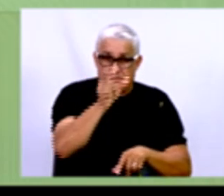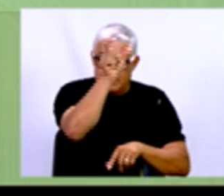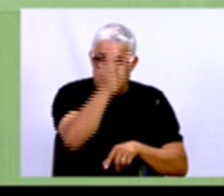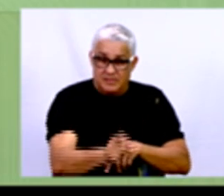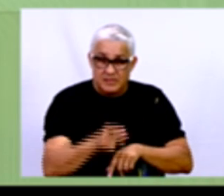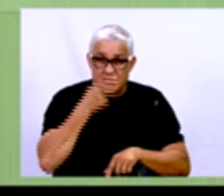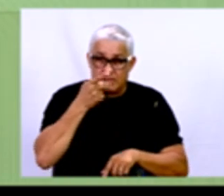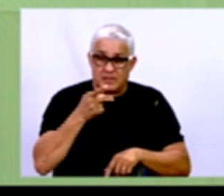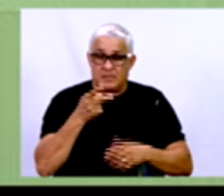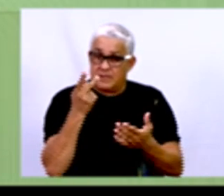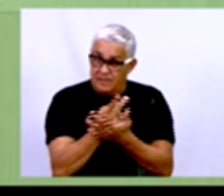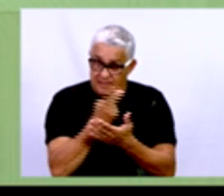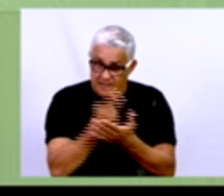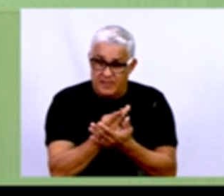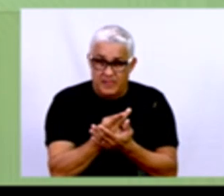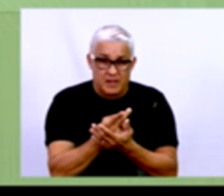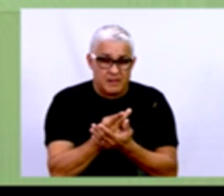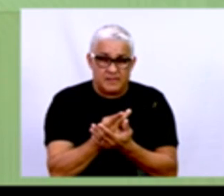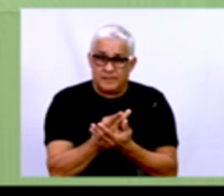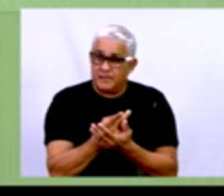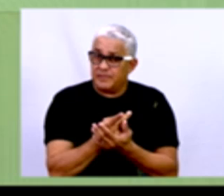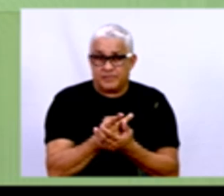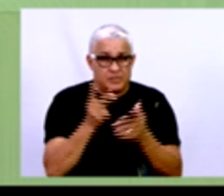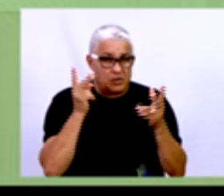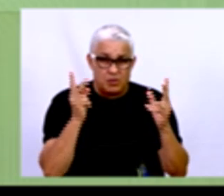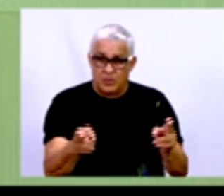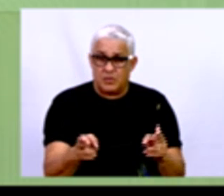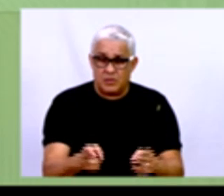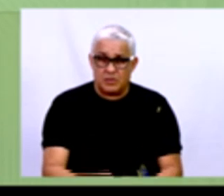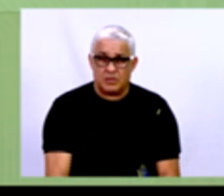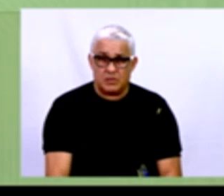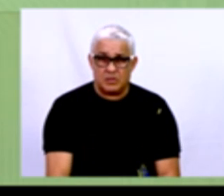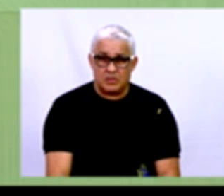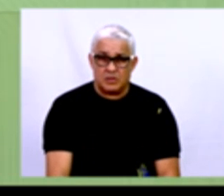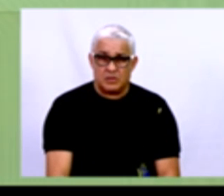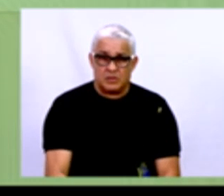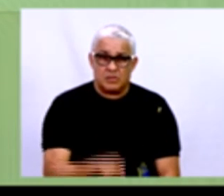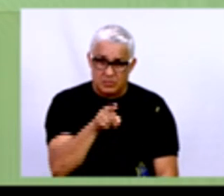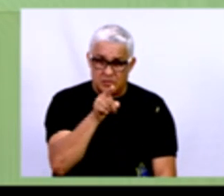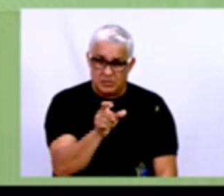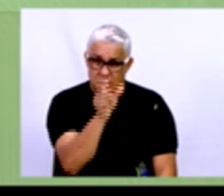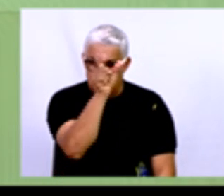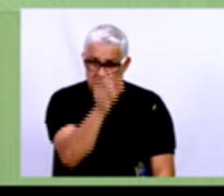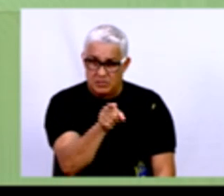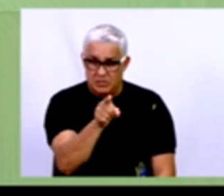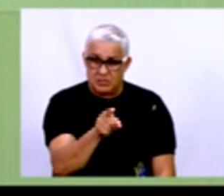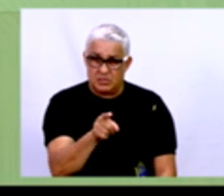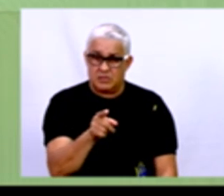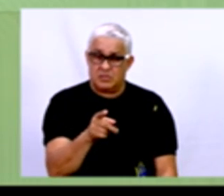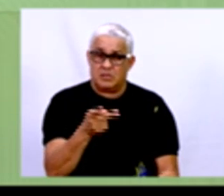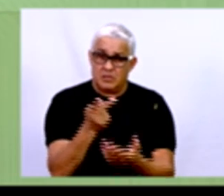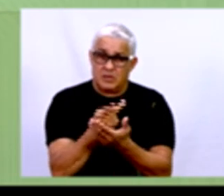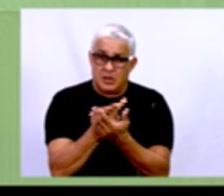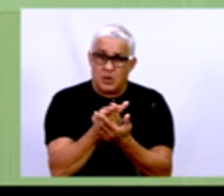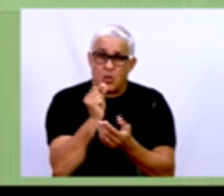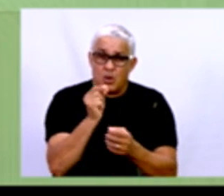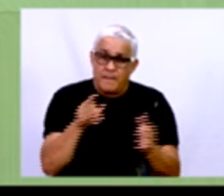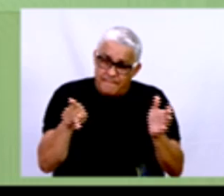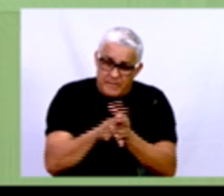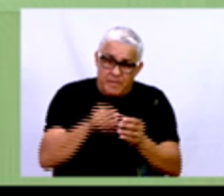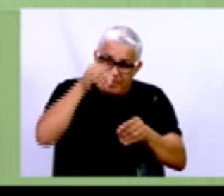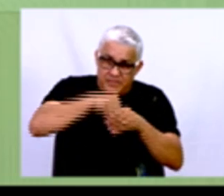fala tudo errado, também parte do mesmo princípio, né? Que você está se referindo a um erro gramatical. Então,